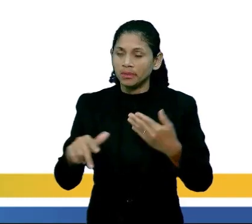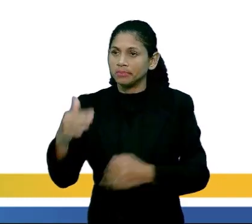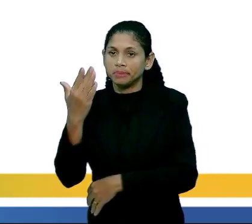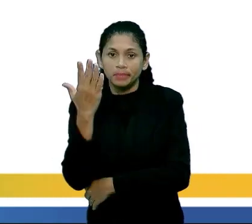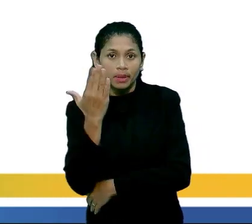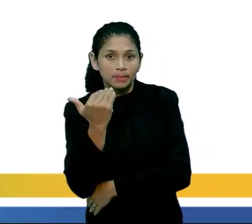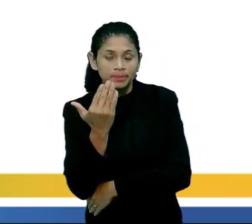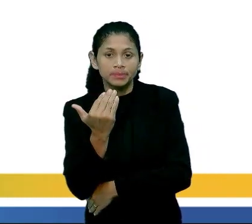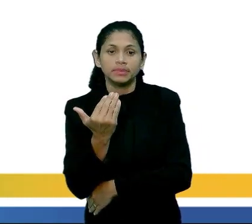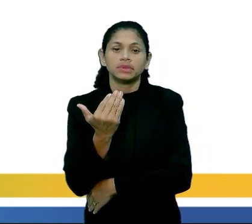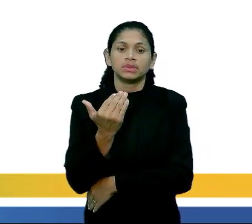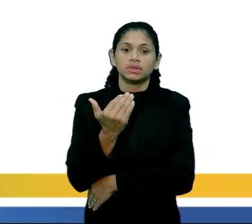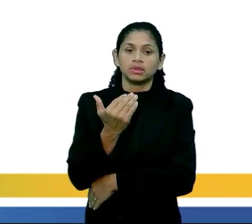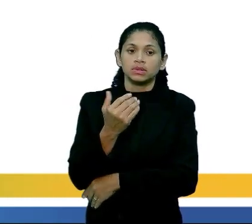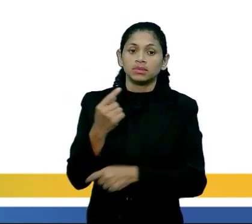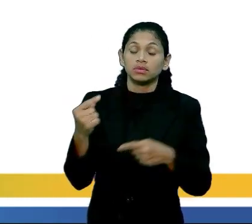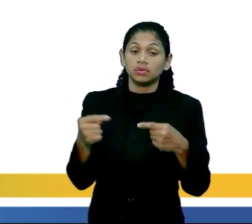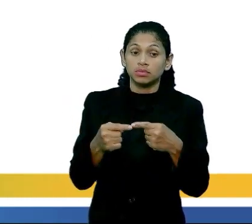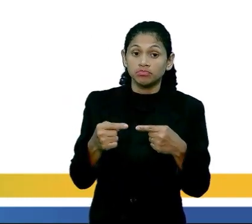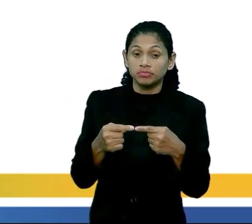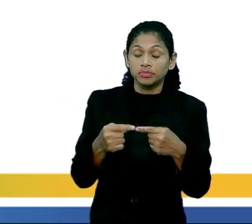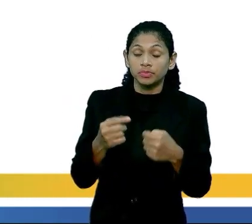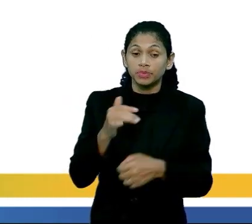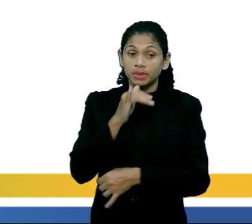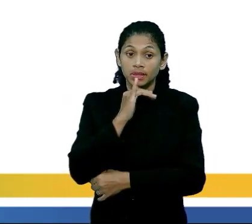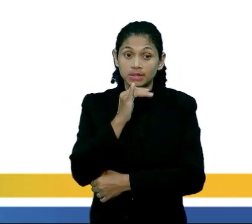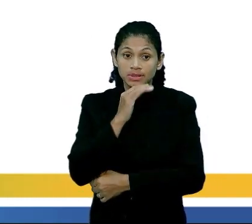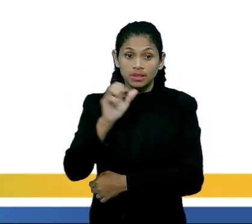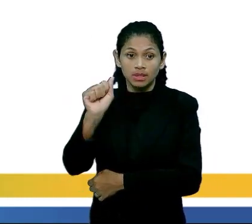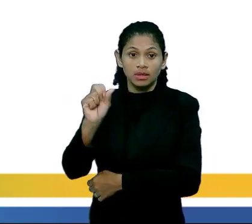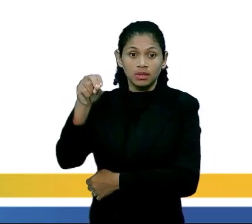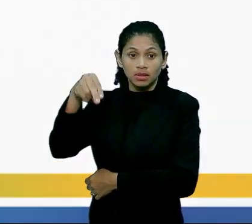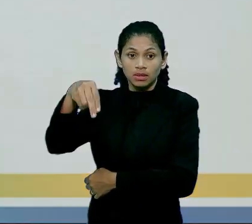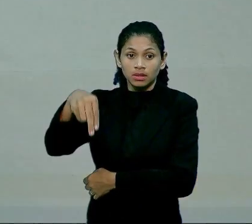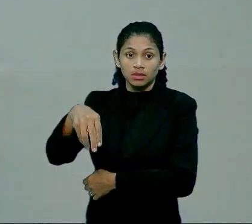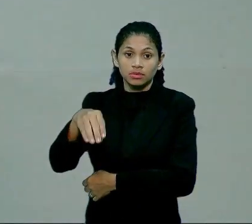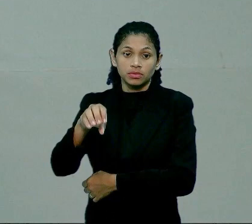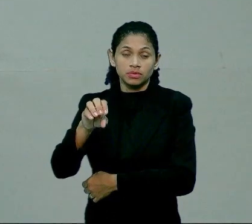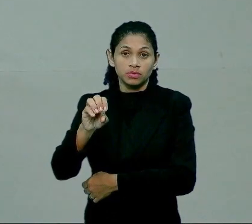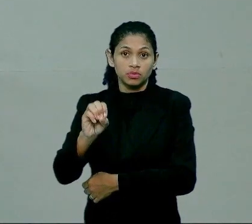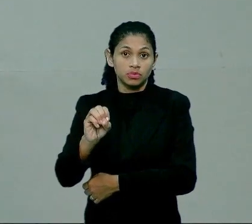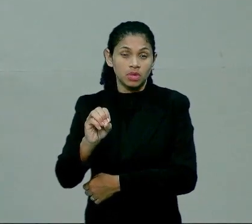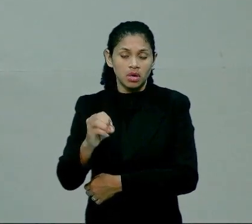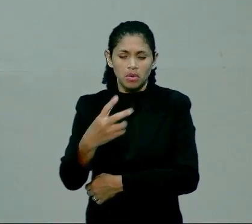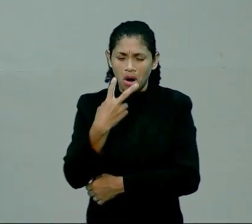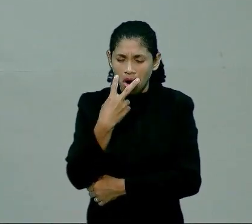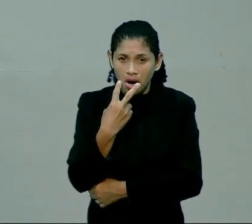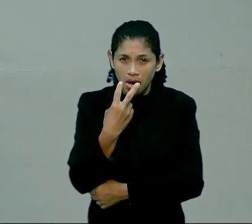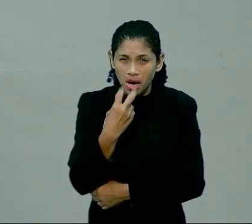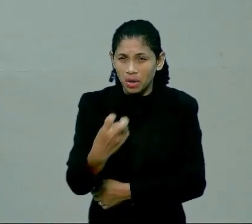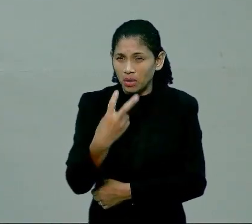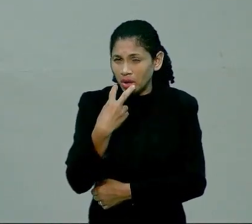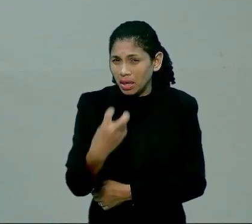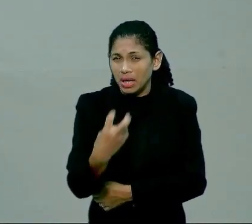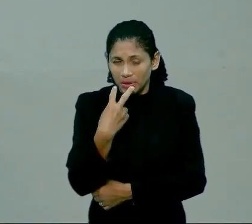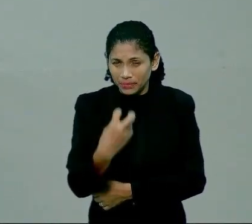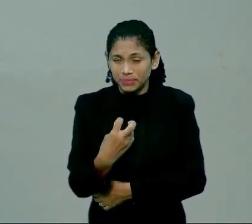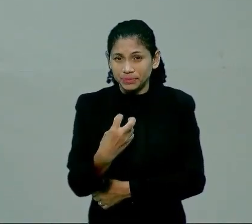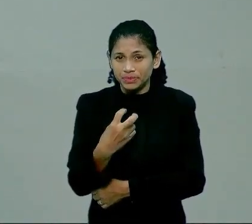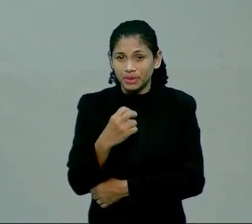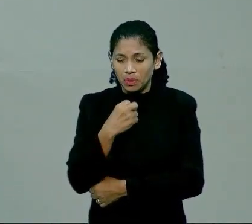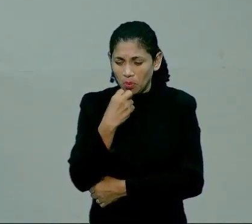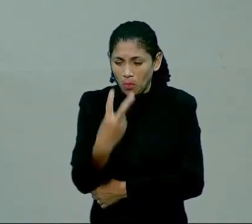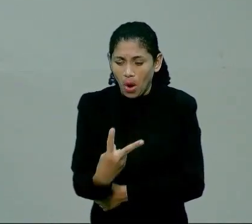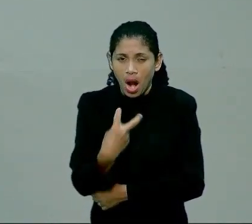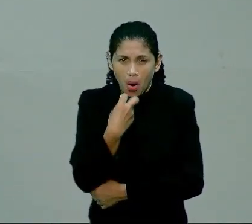a gente pode associar, definir, né, citar a anorexia e a bulimia, correlações de imagem,